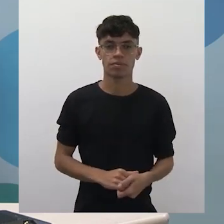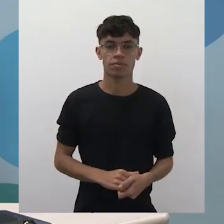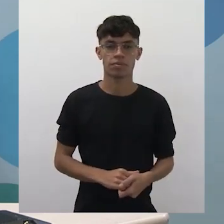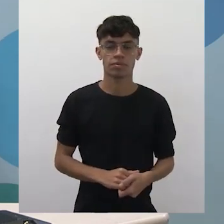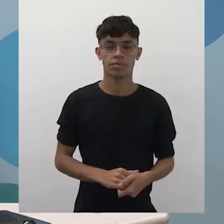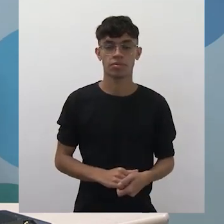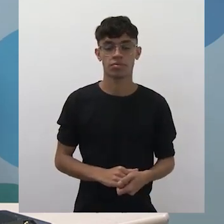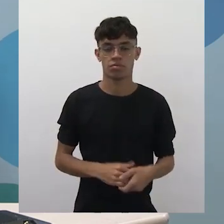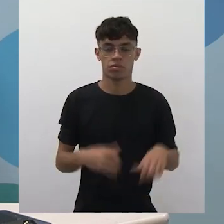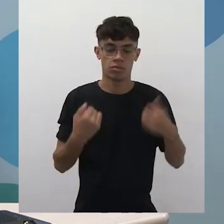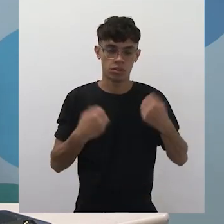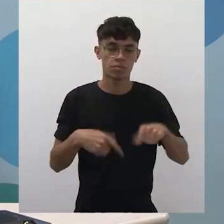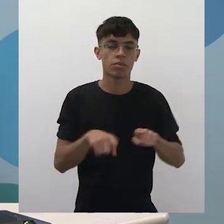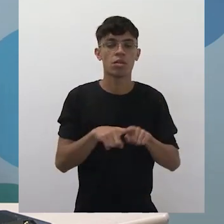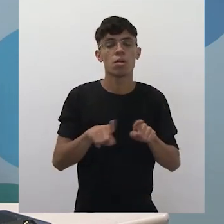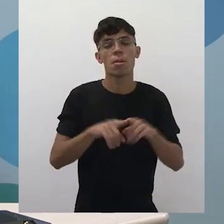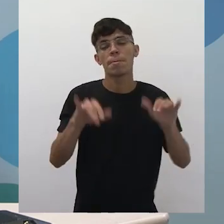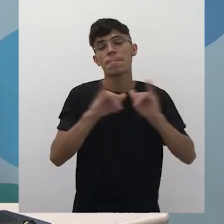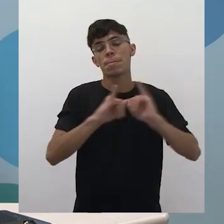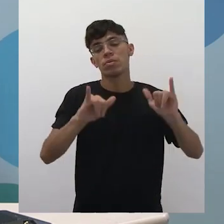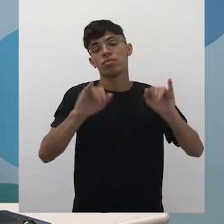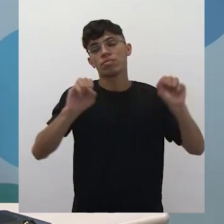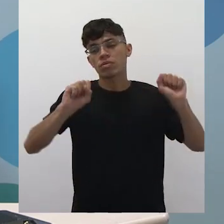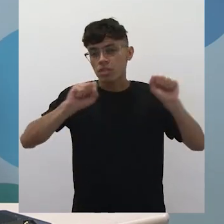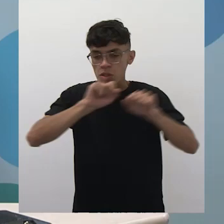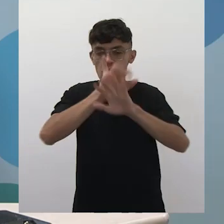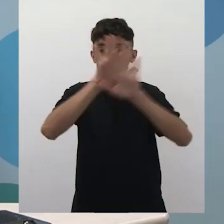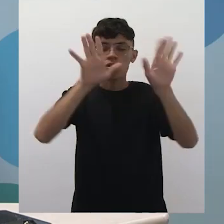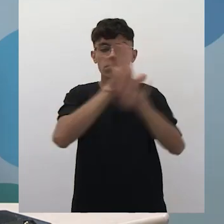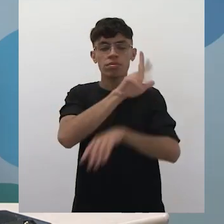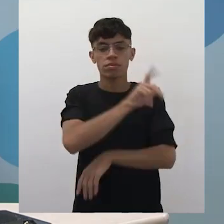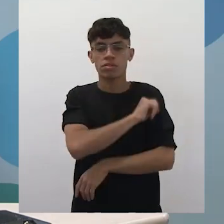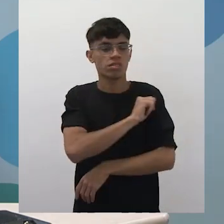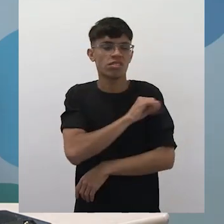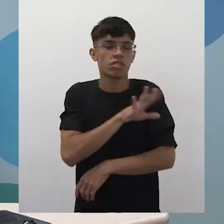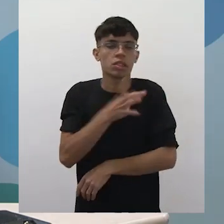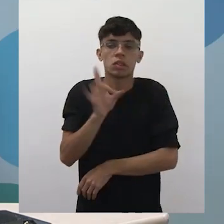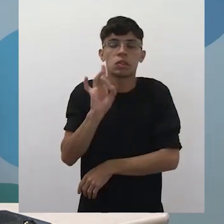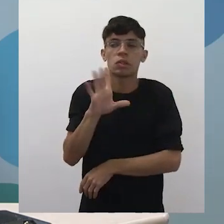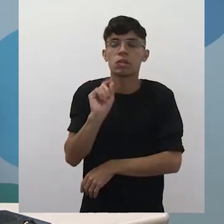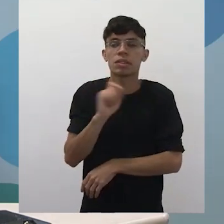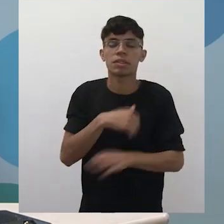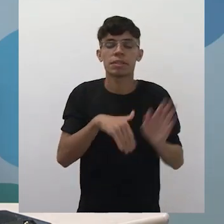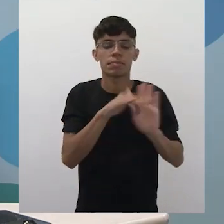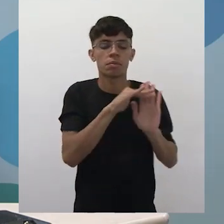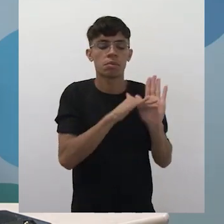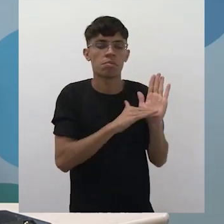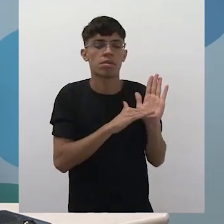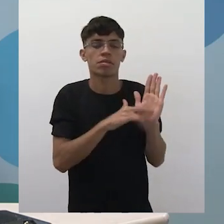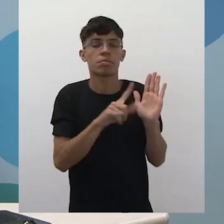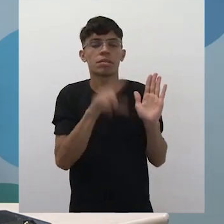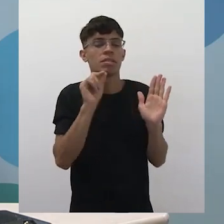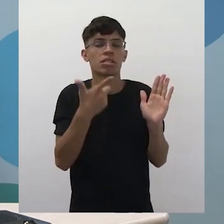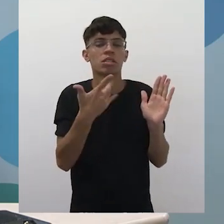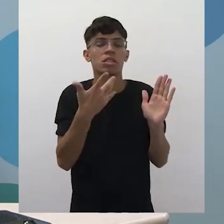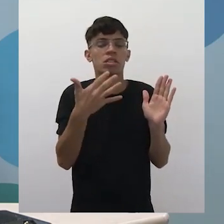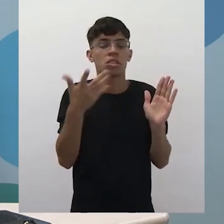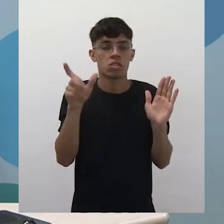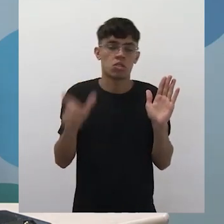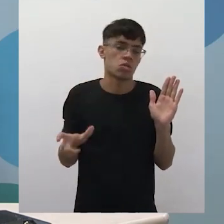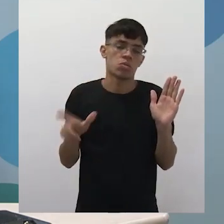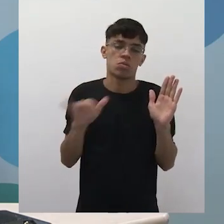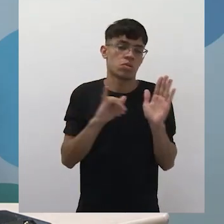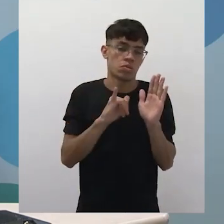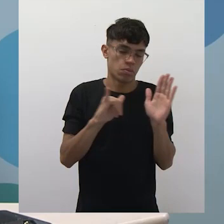Temos que deixar também claro para o estudante que não pode ser somente instrumento classificatório a avaliação. Então, alguns tabus